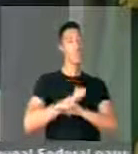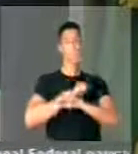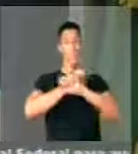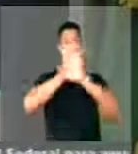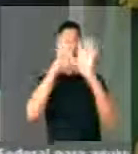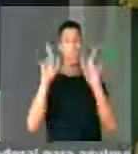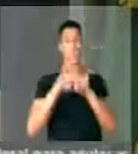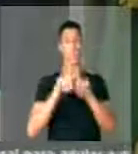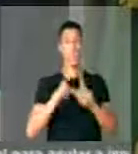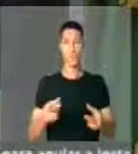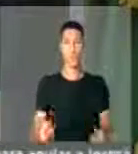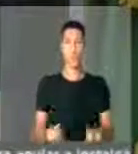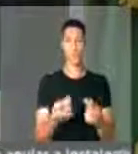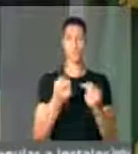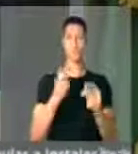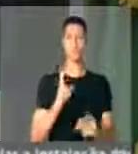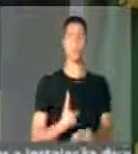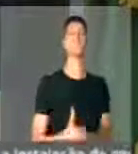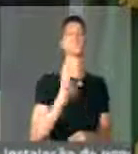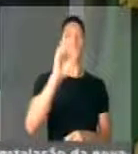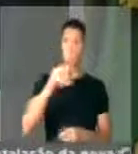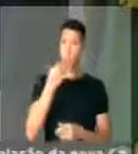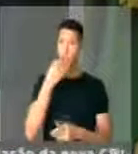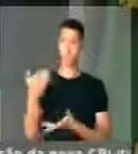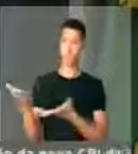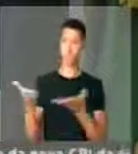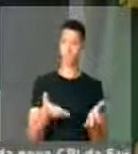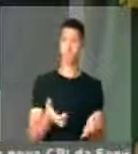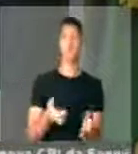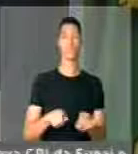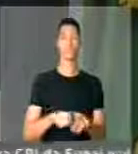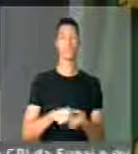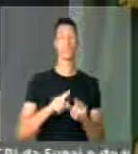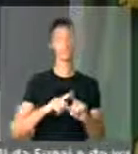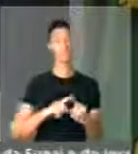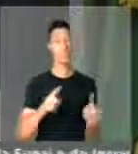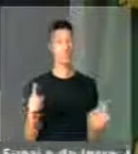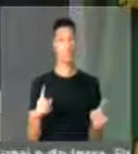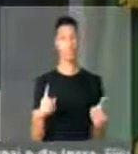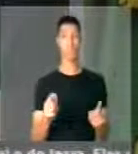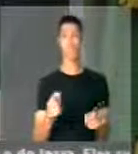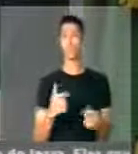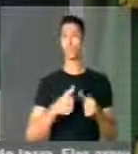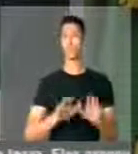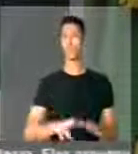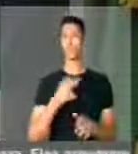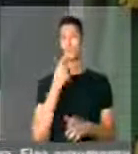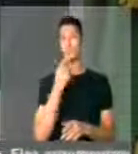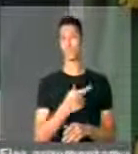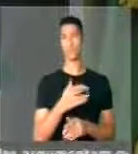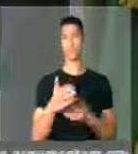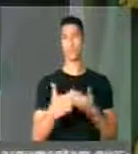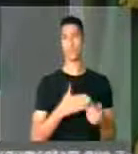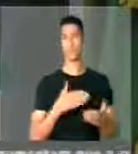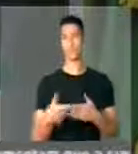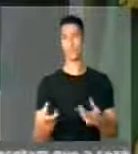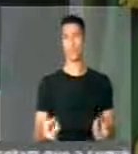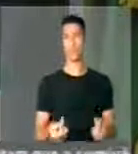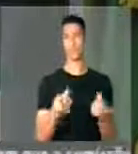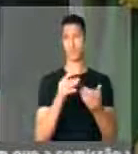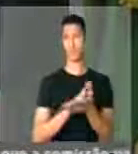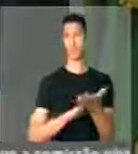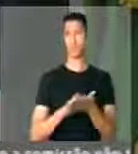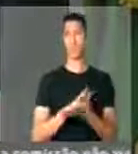explícito que investimentos sempre são bem-vindos. Entretanto, não estamos falando de qualquer